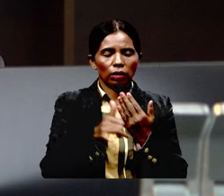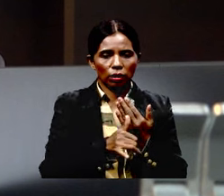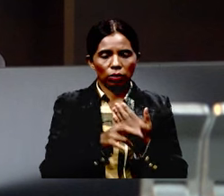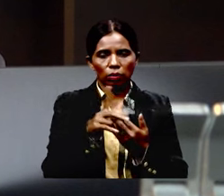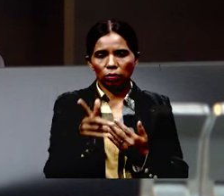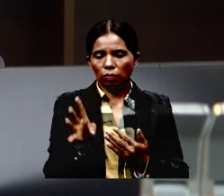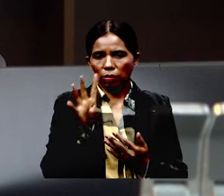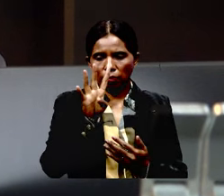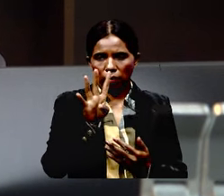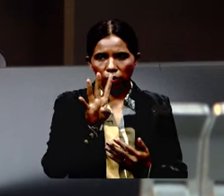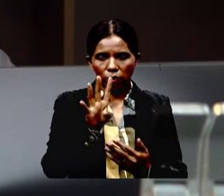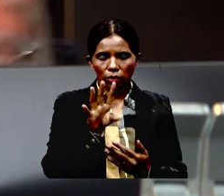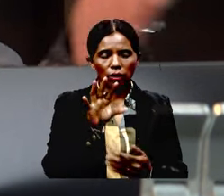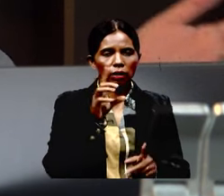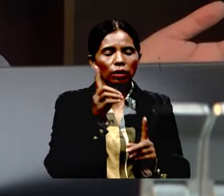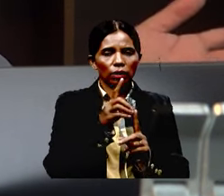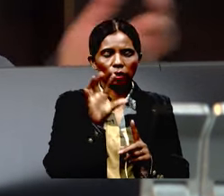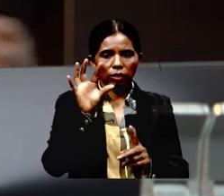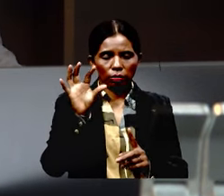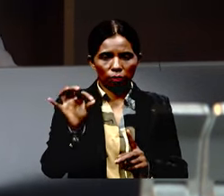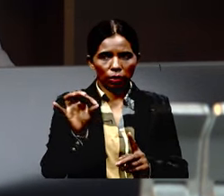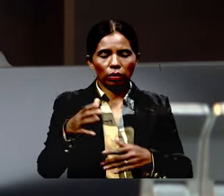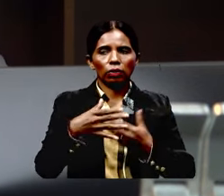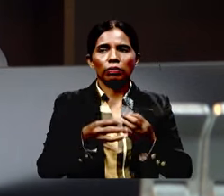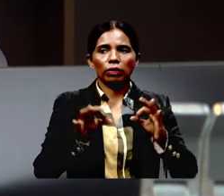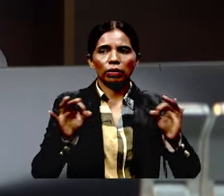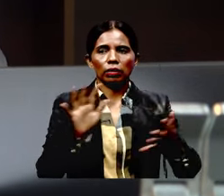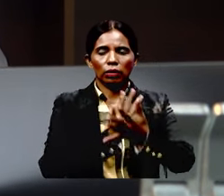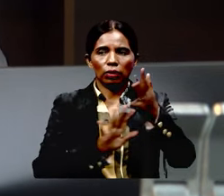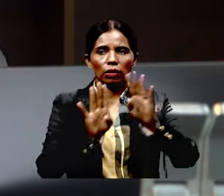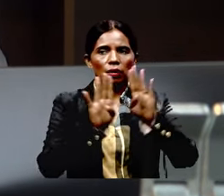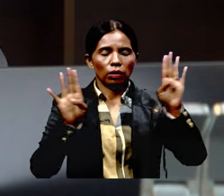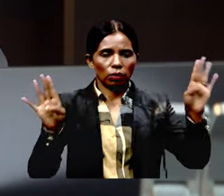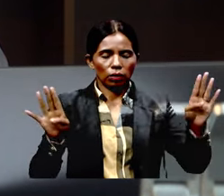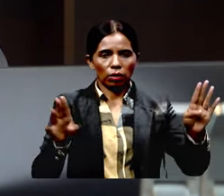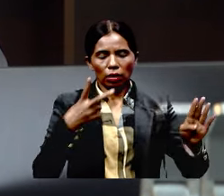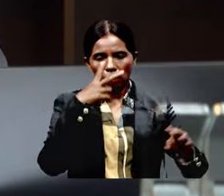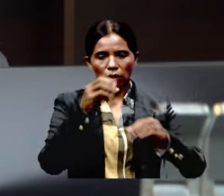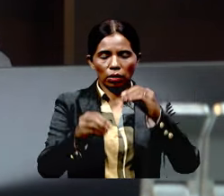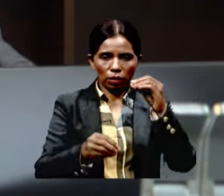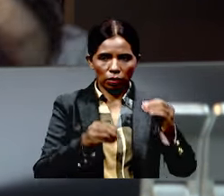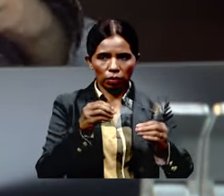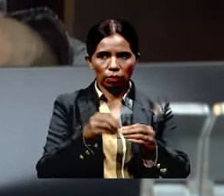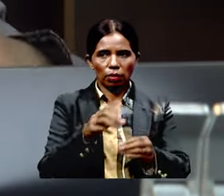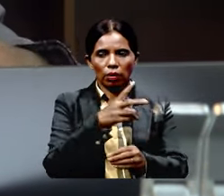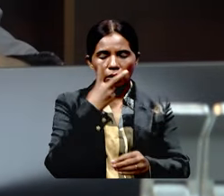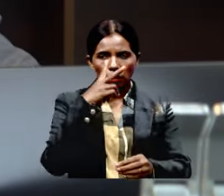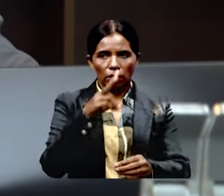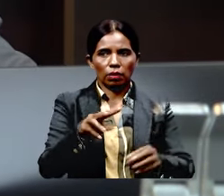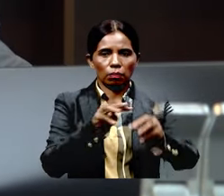feira 9 horas até to final seia ceremonia abertura ba kurizi provas né bem maca por ver